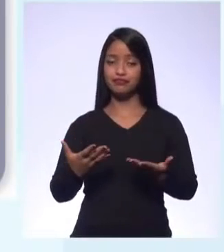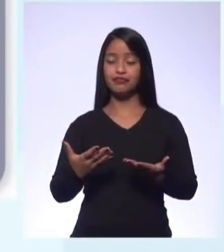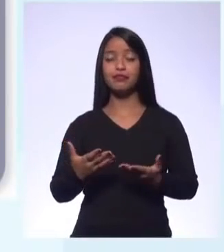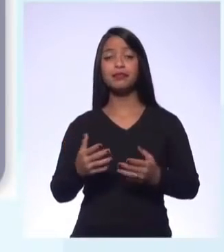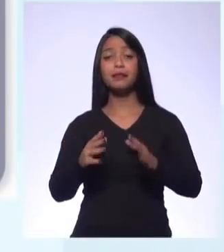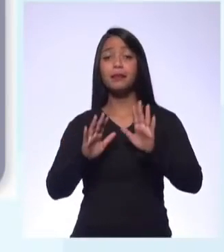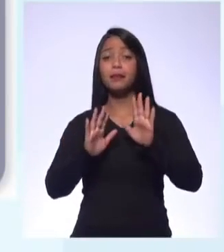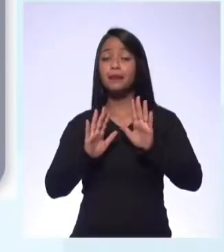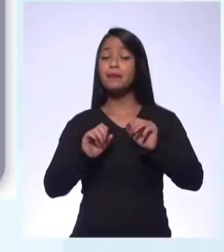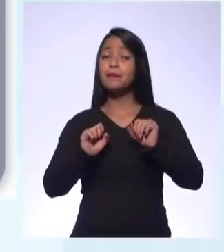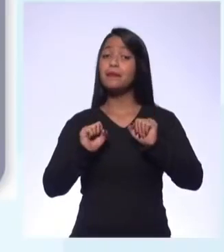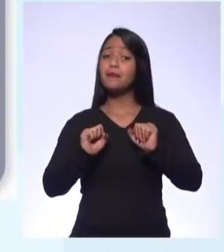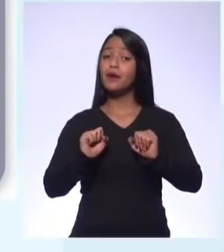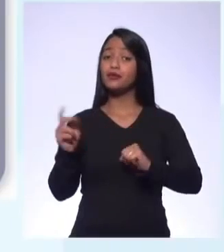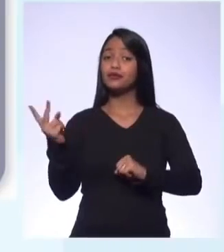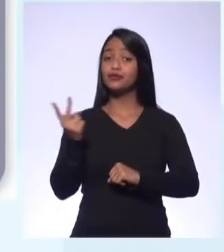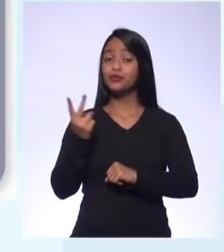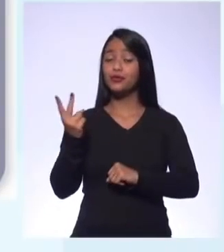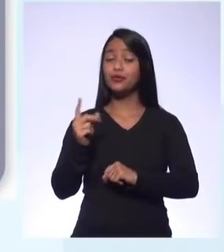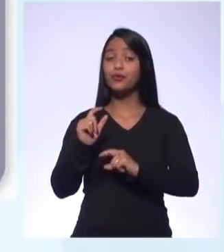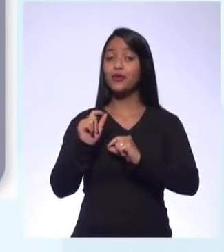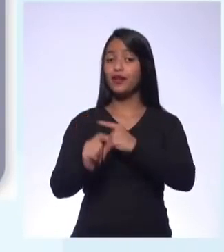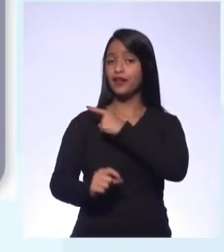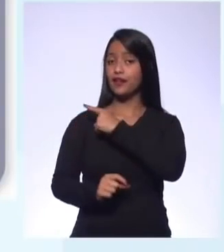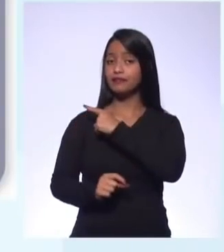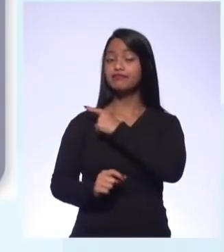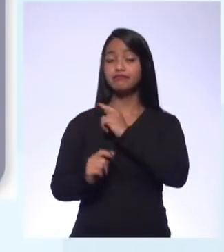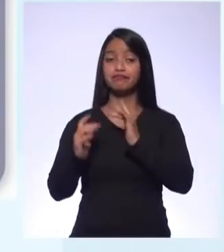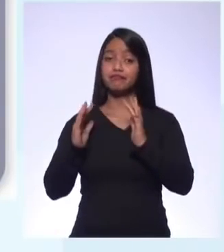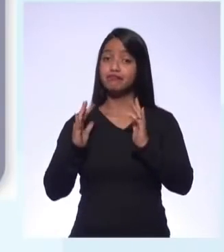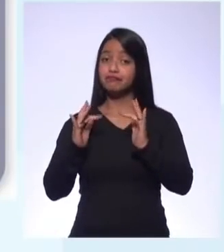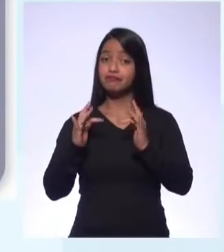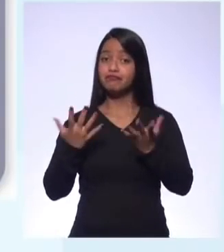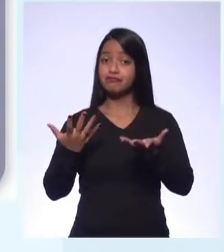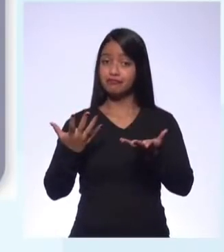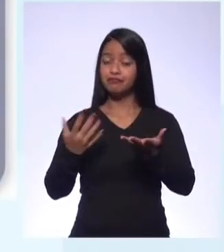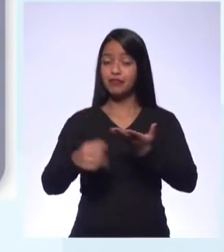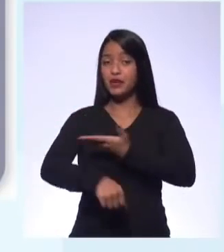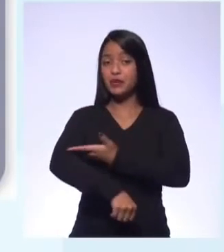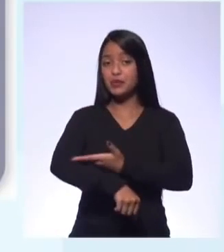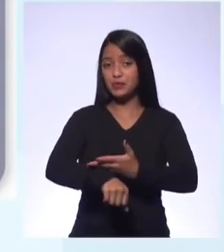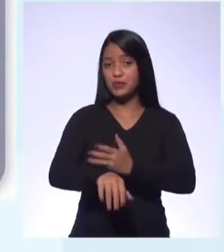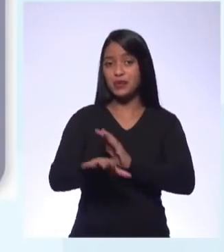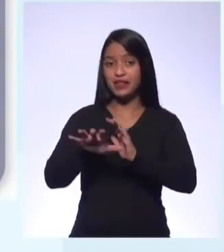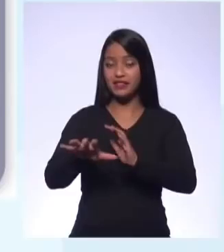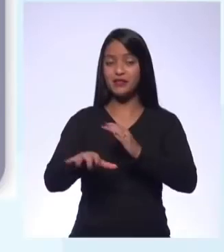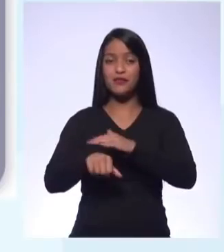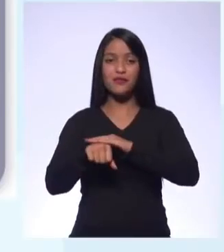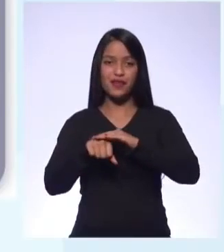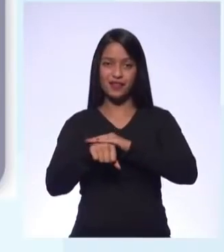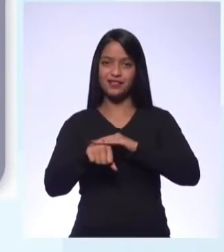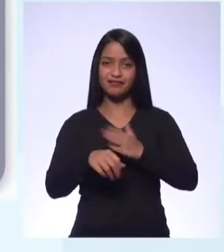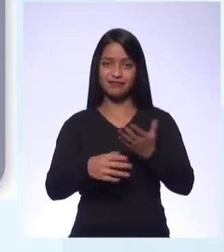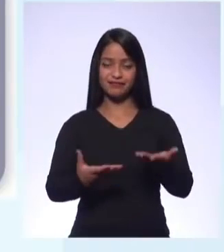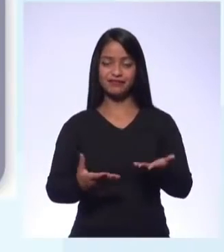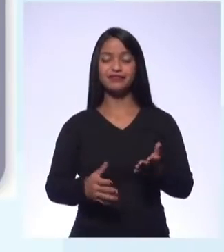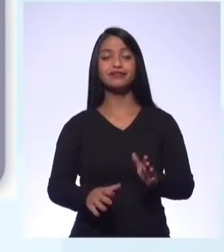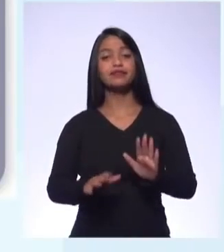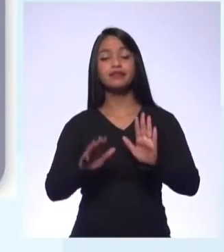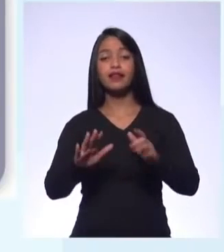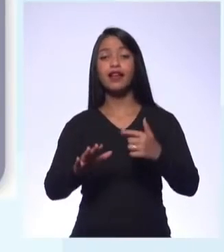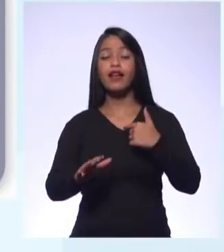uma inferência, era namorados, igual o Jonas colocou. E aí tem o hábito de falar assim, aí era uma resposta pessoal. Eu não